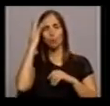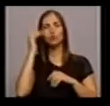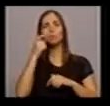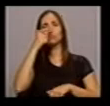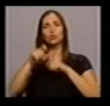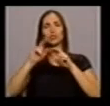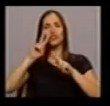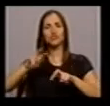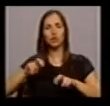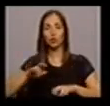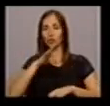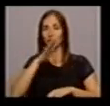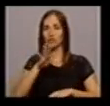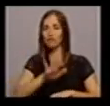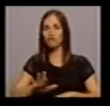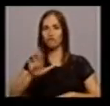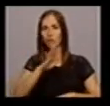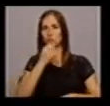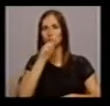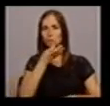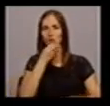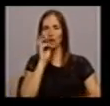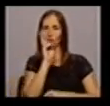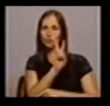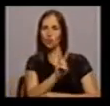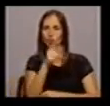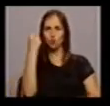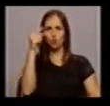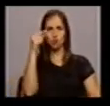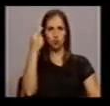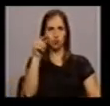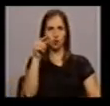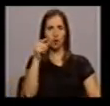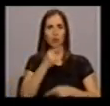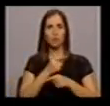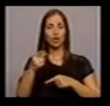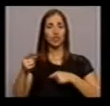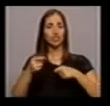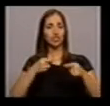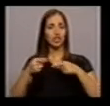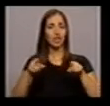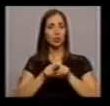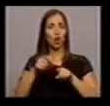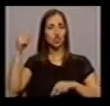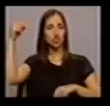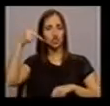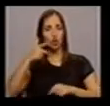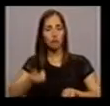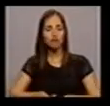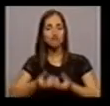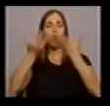que é a única maneira de explicar aquilo que foi observado, acontece que estrelas como o Sol nascem em sistemas duplos, que estão